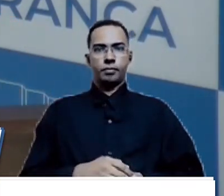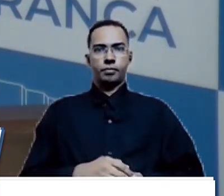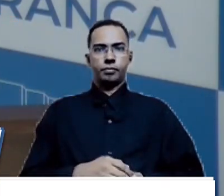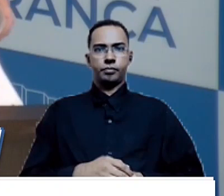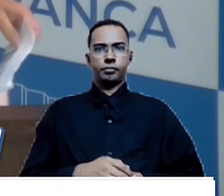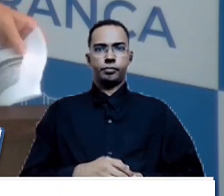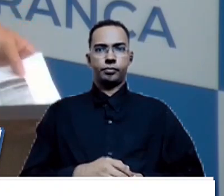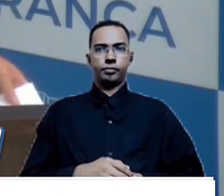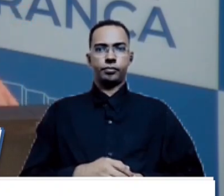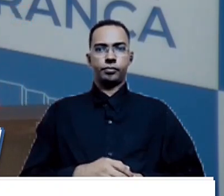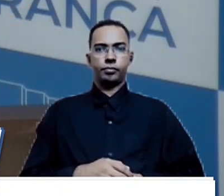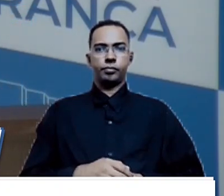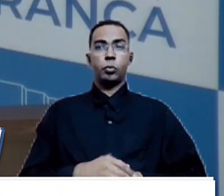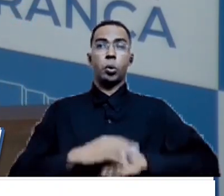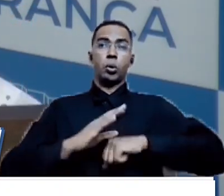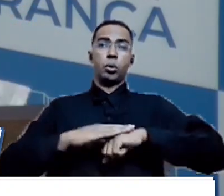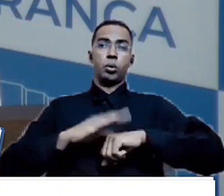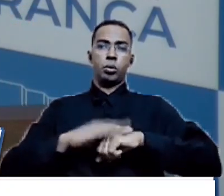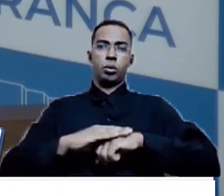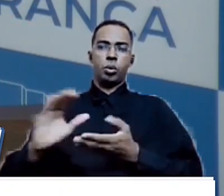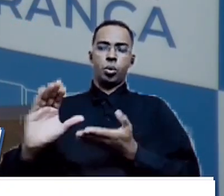e quando a gente recebe